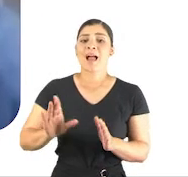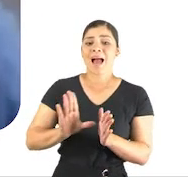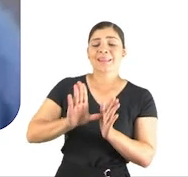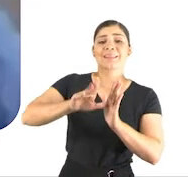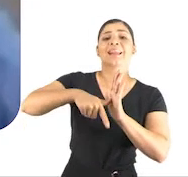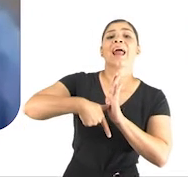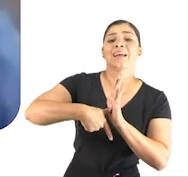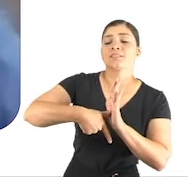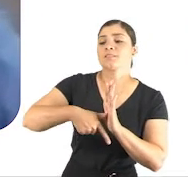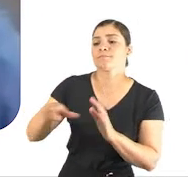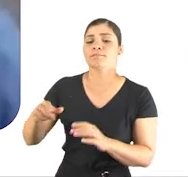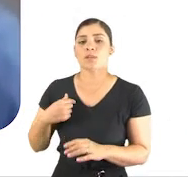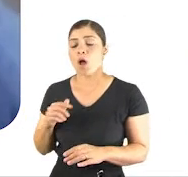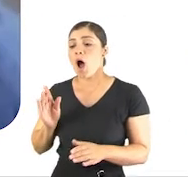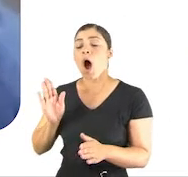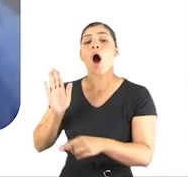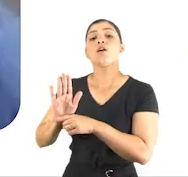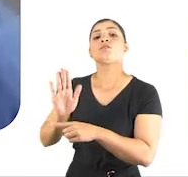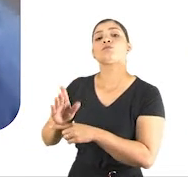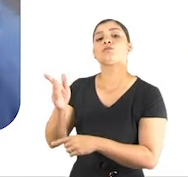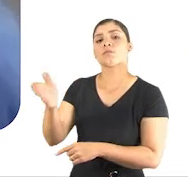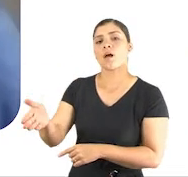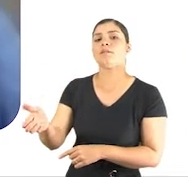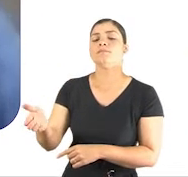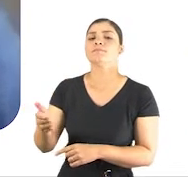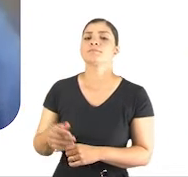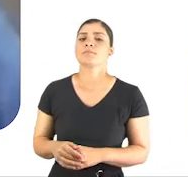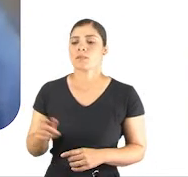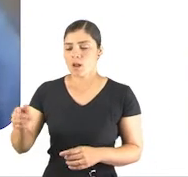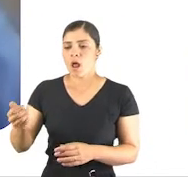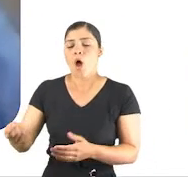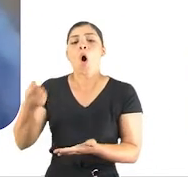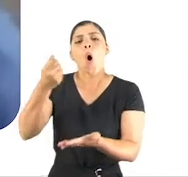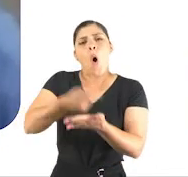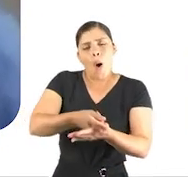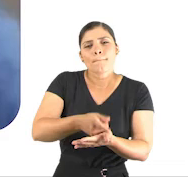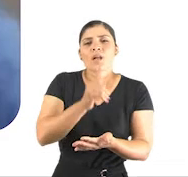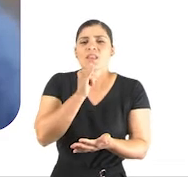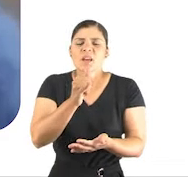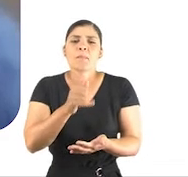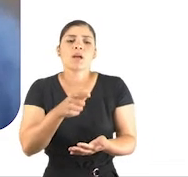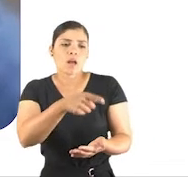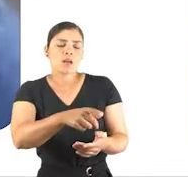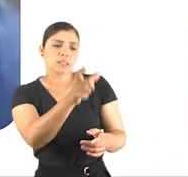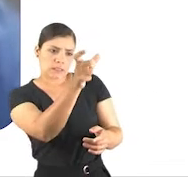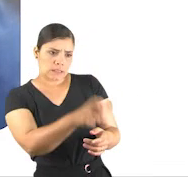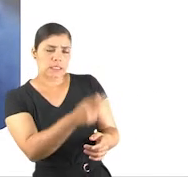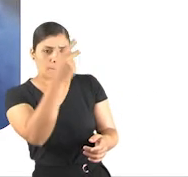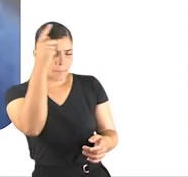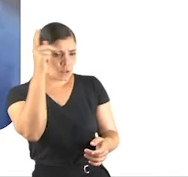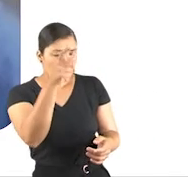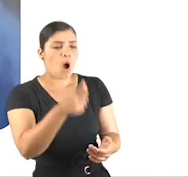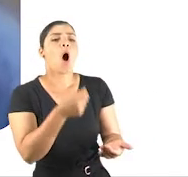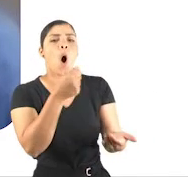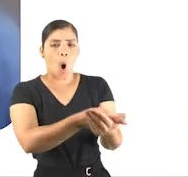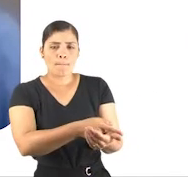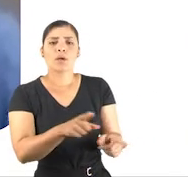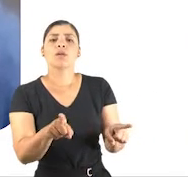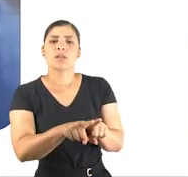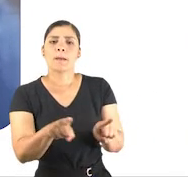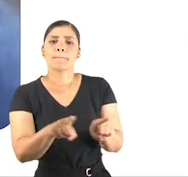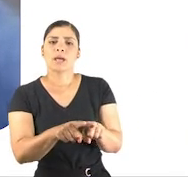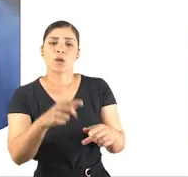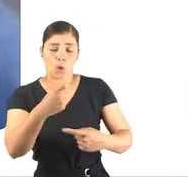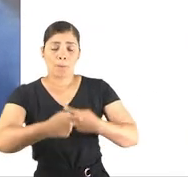bimestre. Então, já, independente do comprador também, a próprio sistema já gera esse relatório e